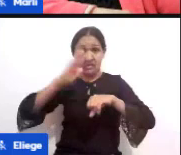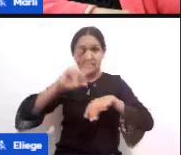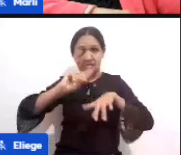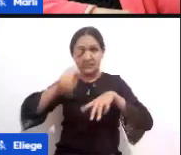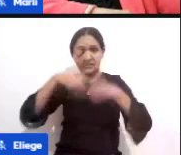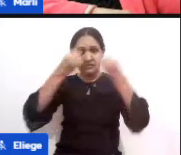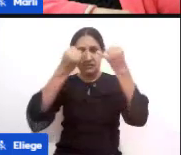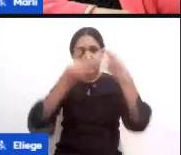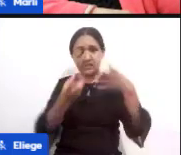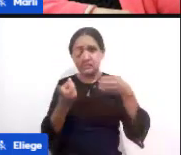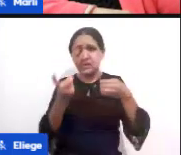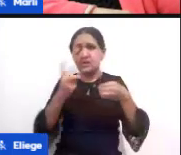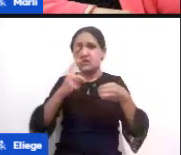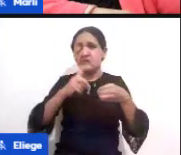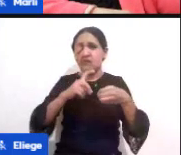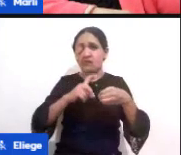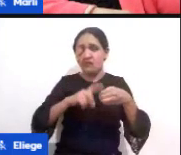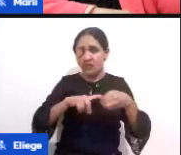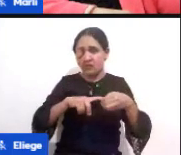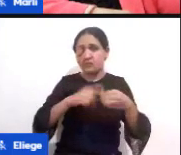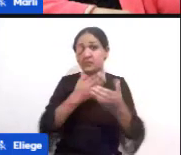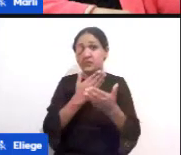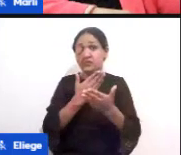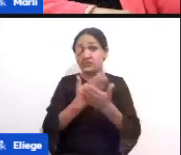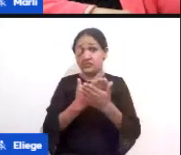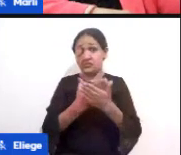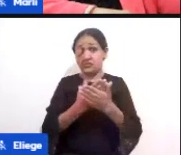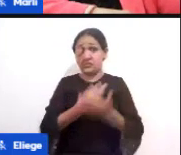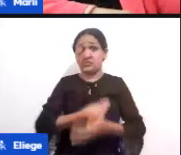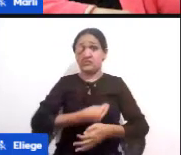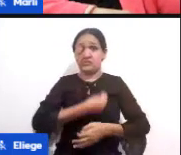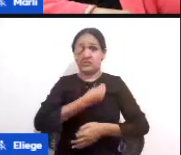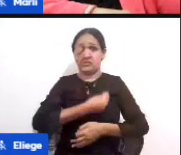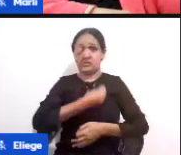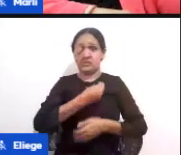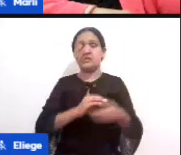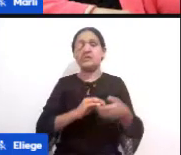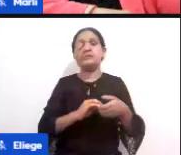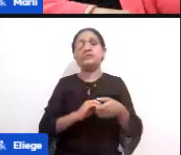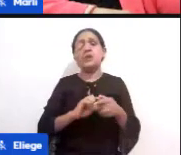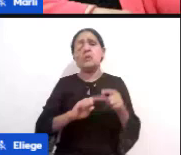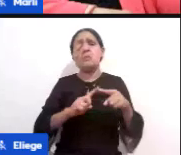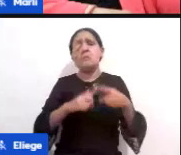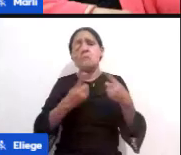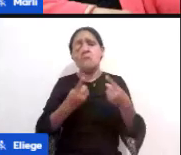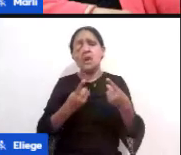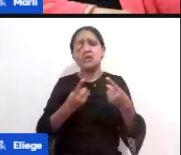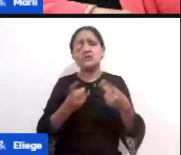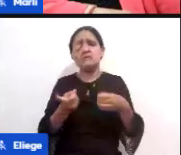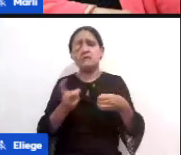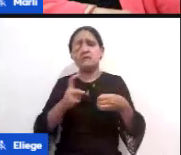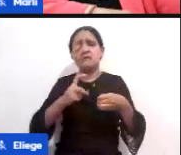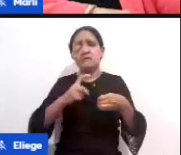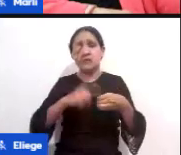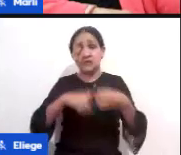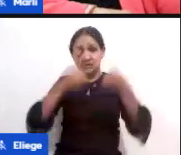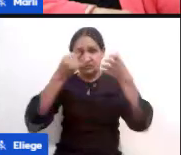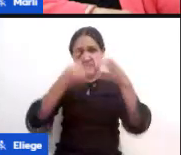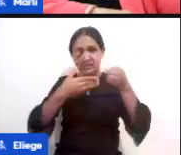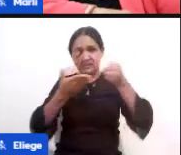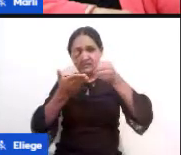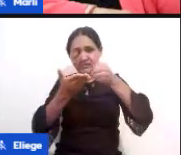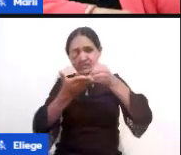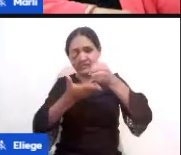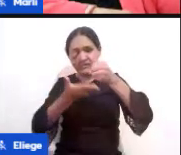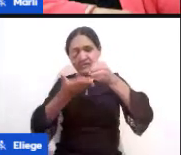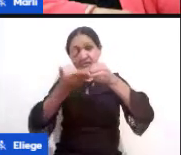retorno ao modo presencial. Mas voltando aos pilares que nós estávamos discutindo, eu